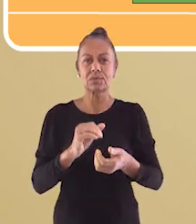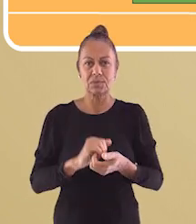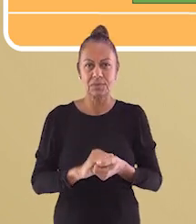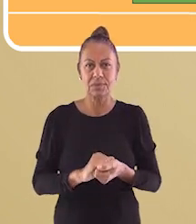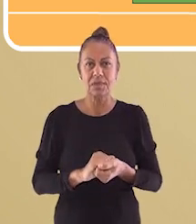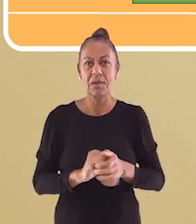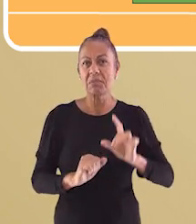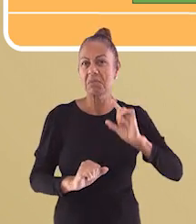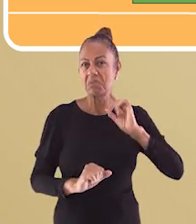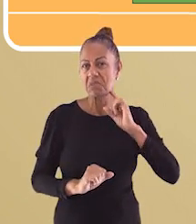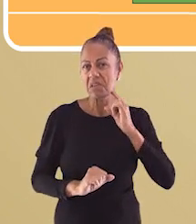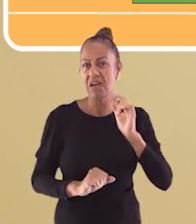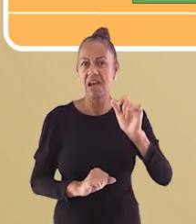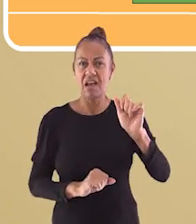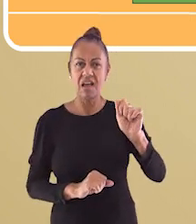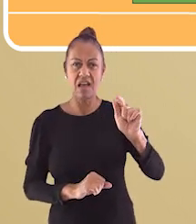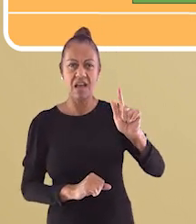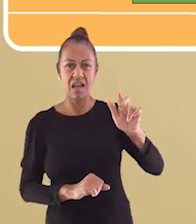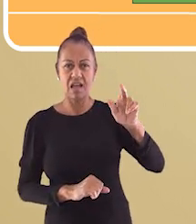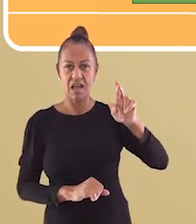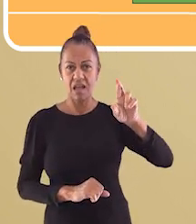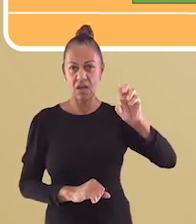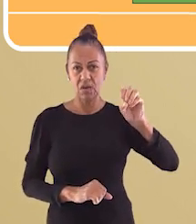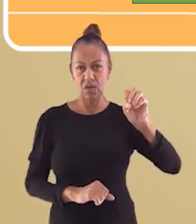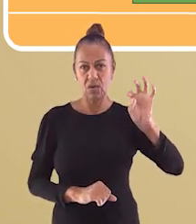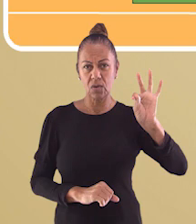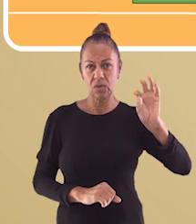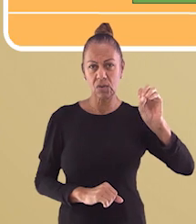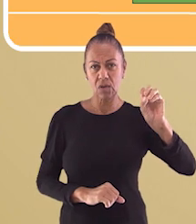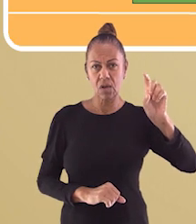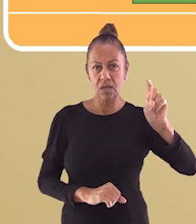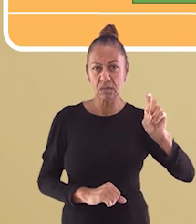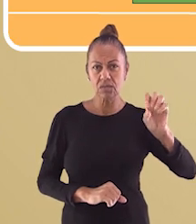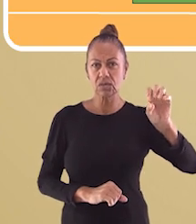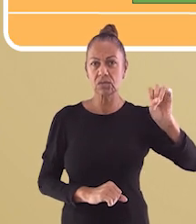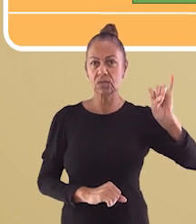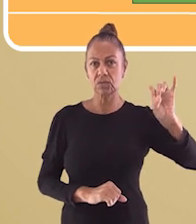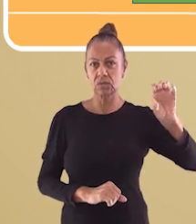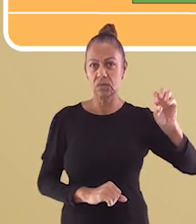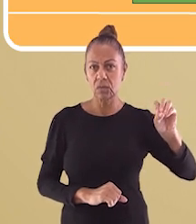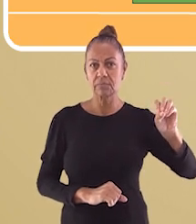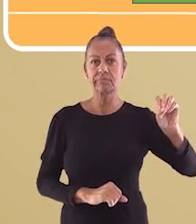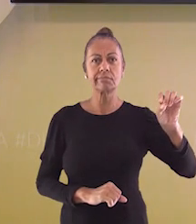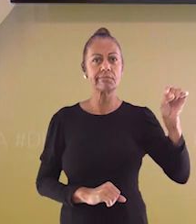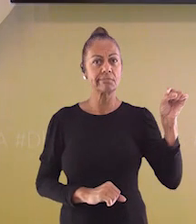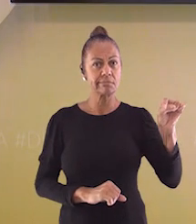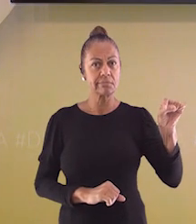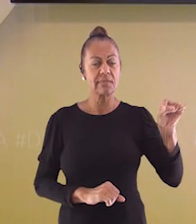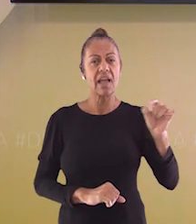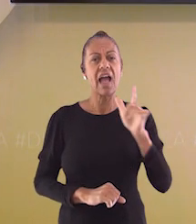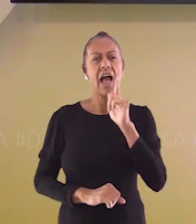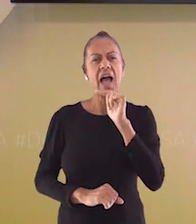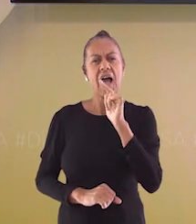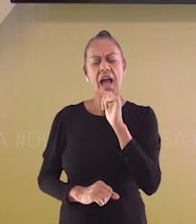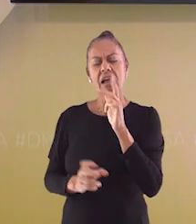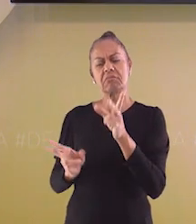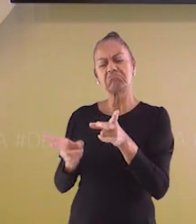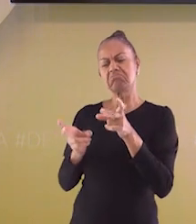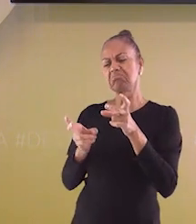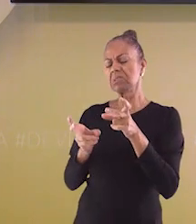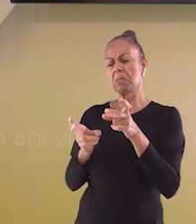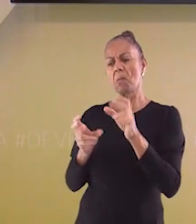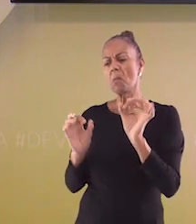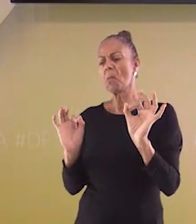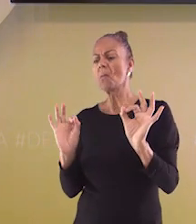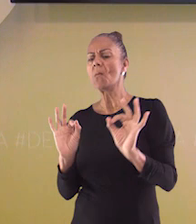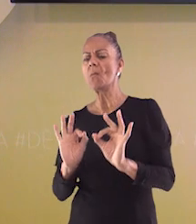a poluição por agrotóxicos e outras substâncias químicas, muitas vezes, não altera a aparência da água. A gente não consegue perceber